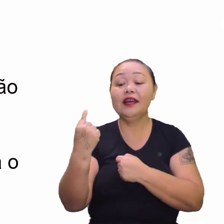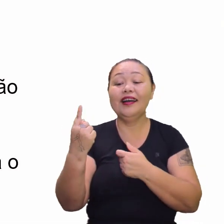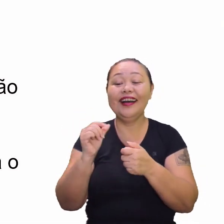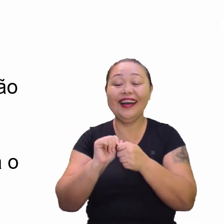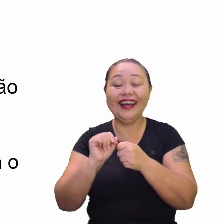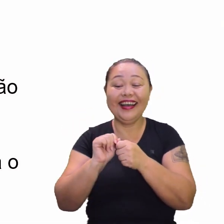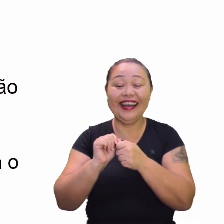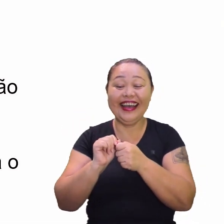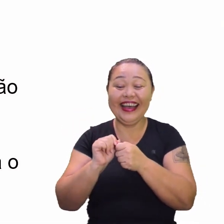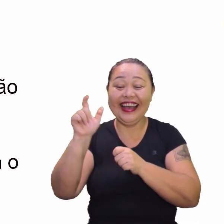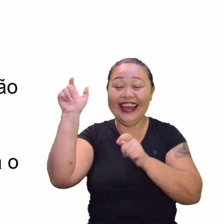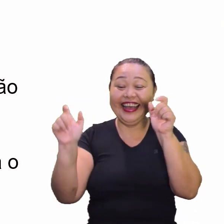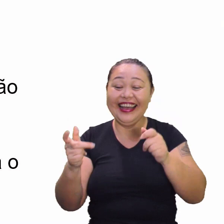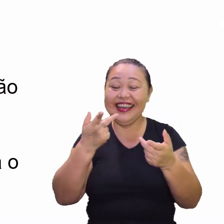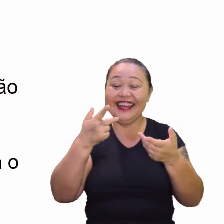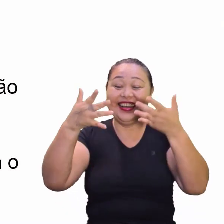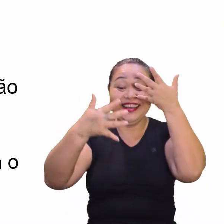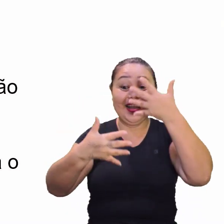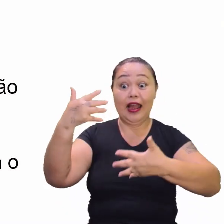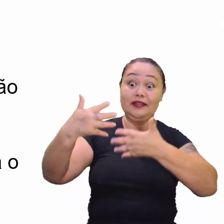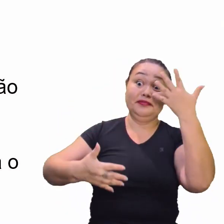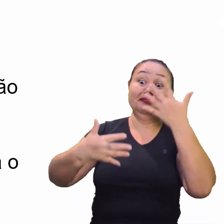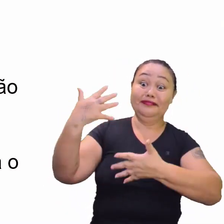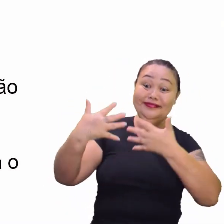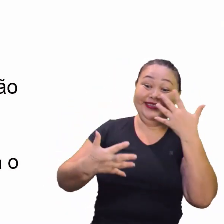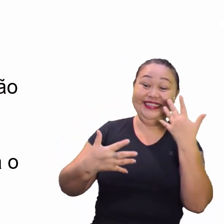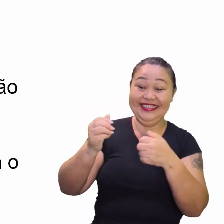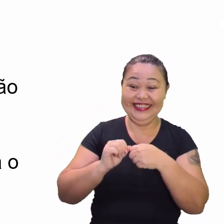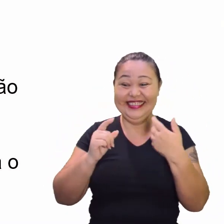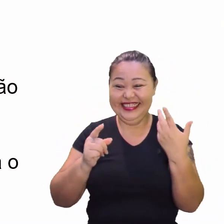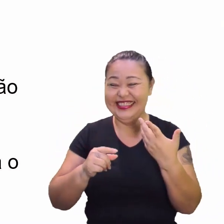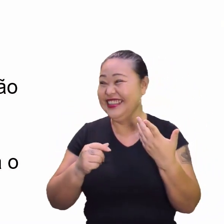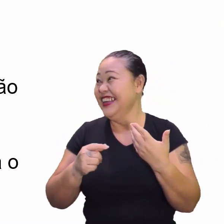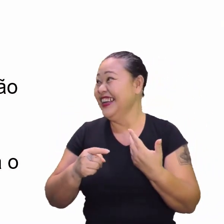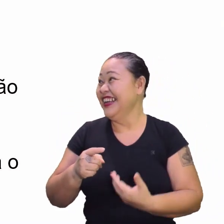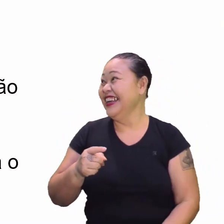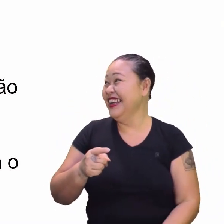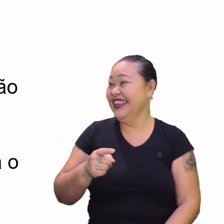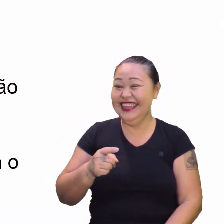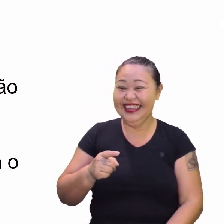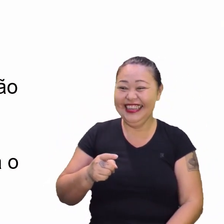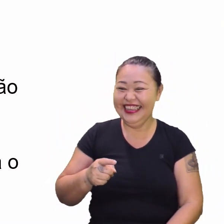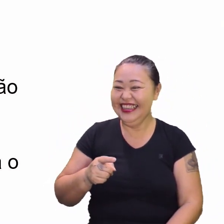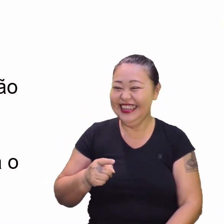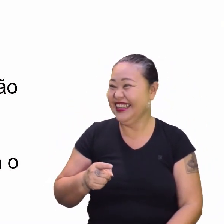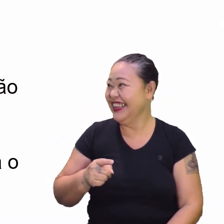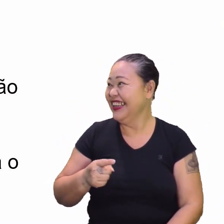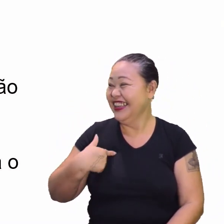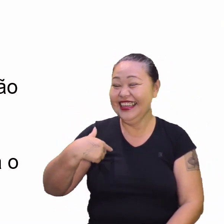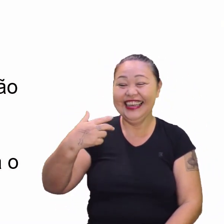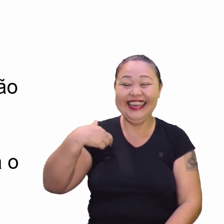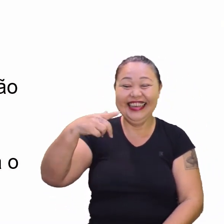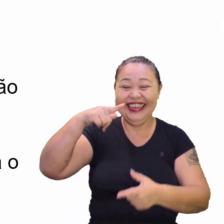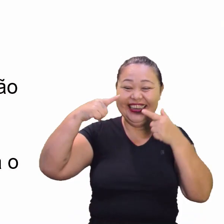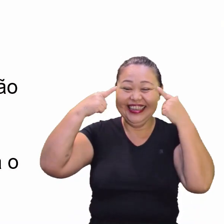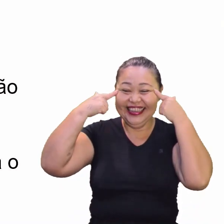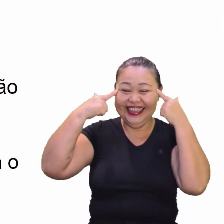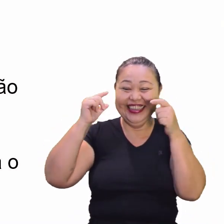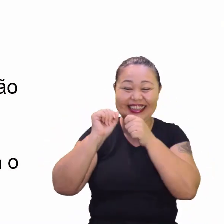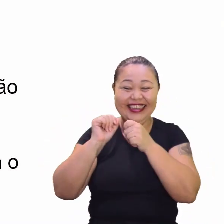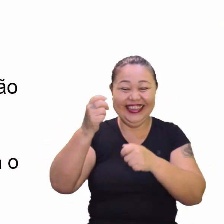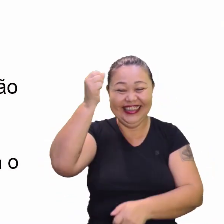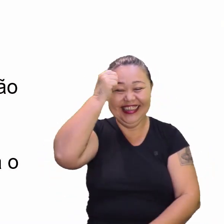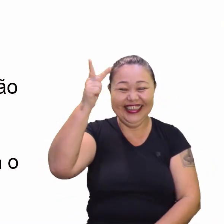vez. Senão a japa vai ficar louca, cara. Vamos lá. Não, tá... Ela vai ficar rindo, ó. Não, mas a japa é esperta. Ela Ela é